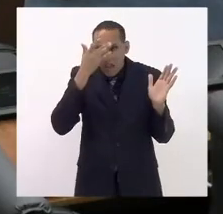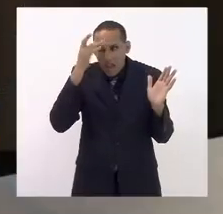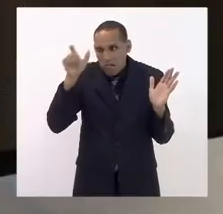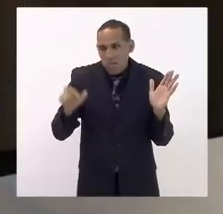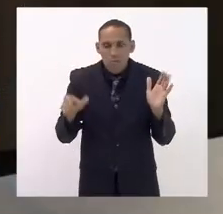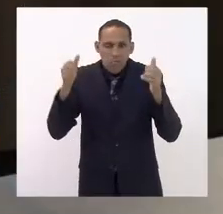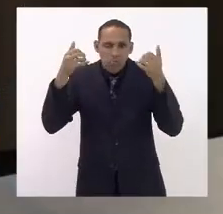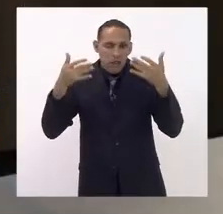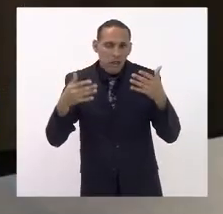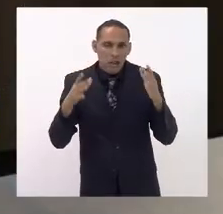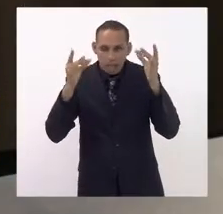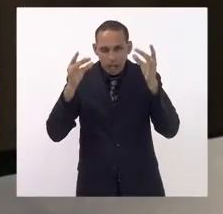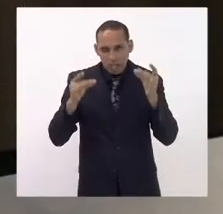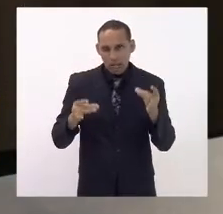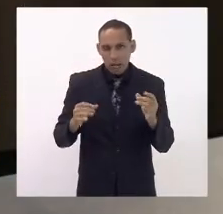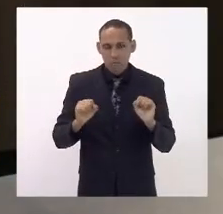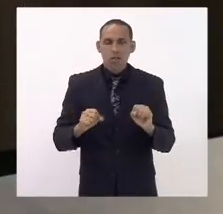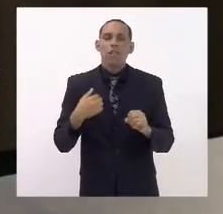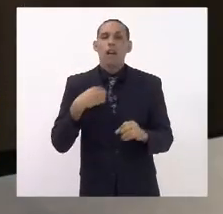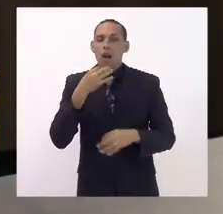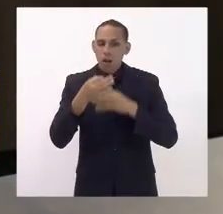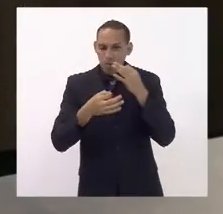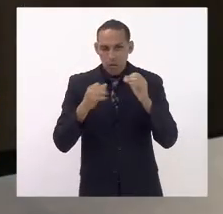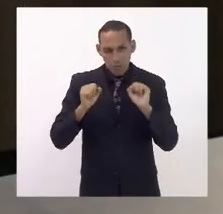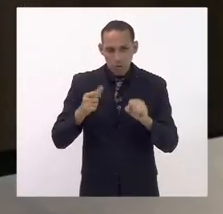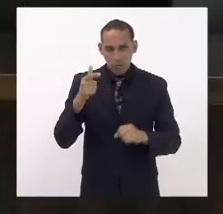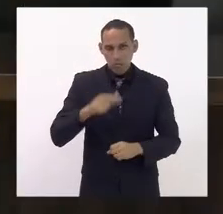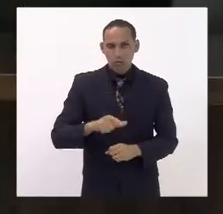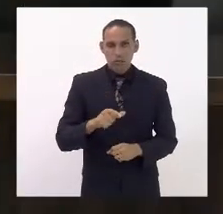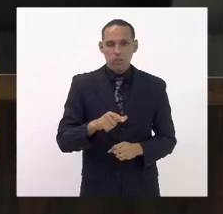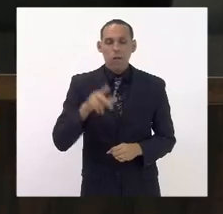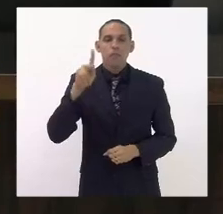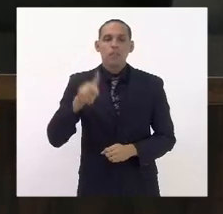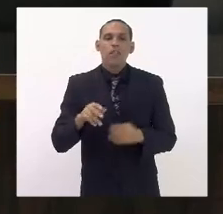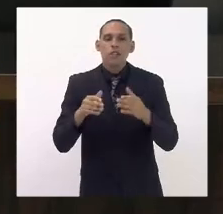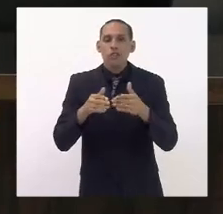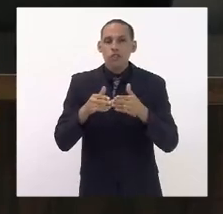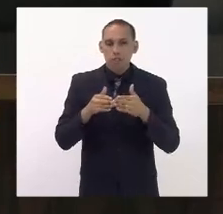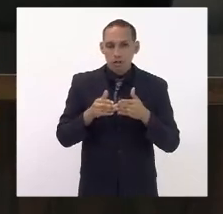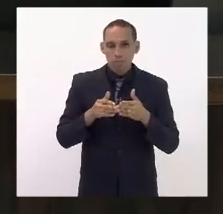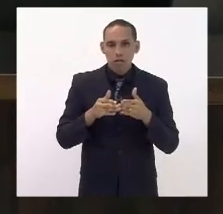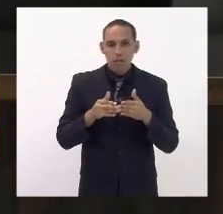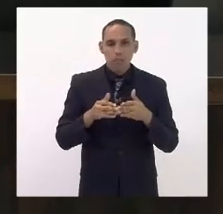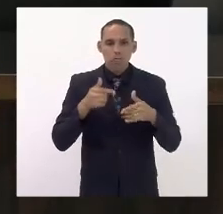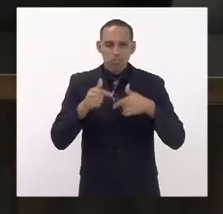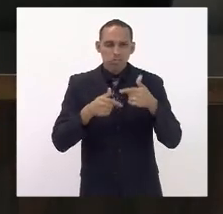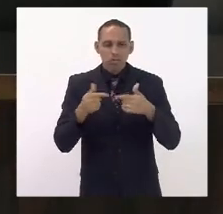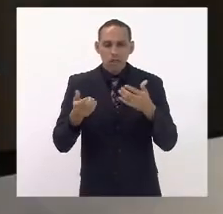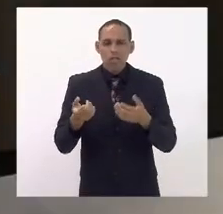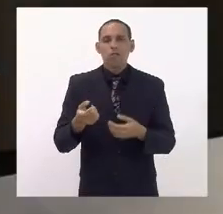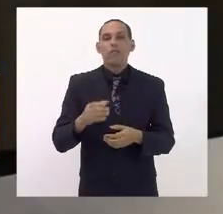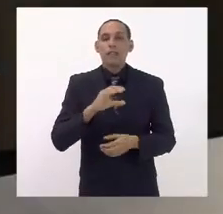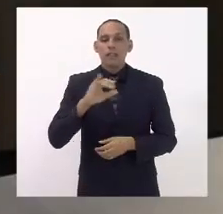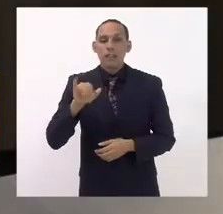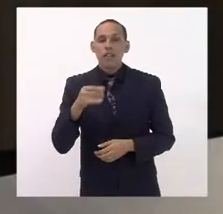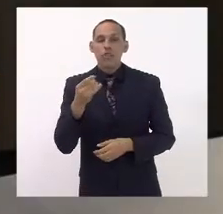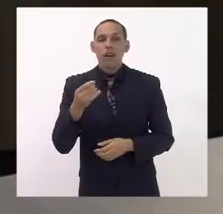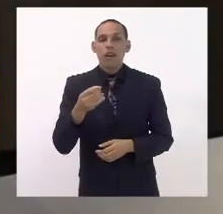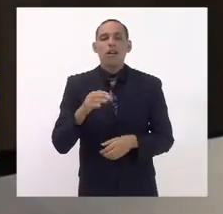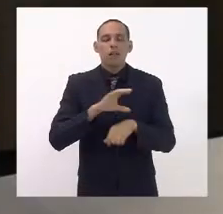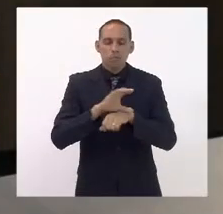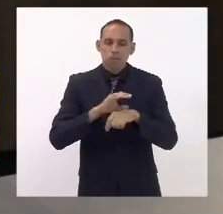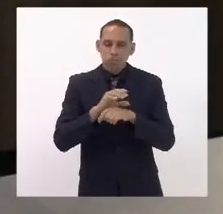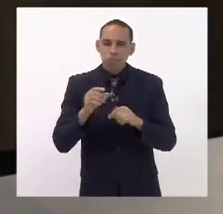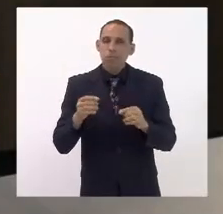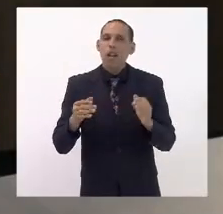Vossa explicar Excelência, detalhadamente. Eu posso emitir novamente o parecer. Então, presidente, chama os trabalhos à ordem e colhe o parecer da Comissão de Constituição e Justiça. Parecer é pela